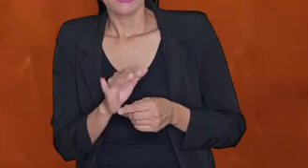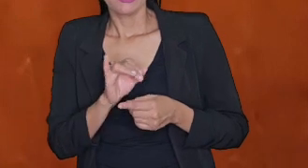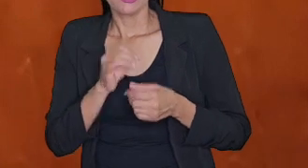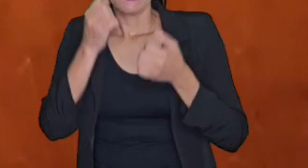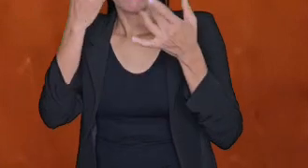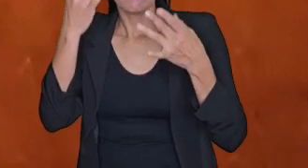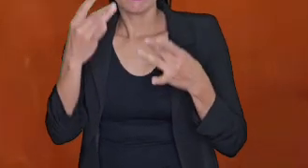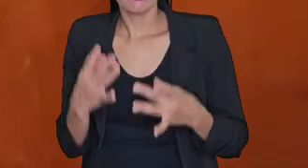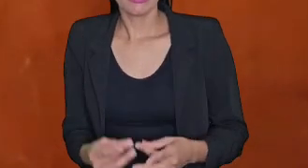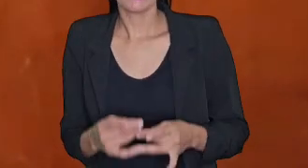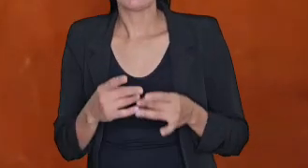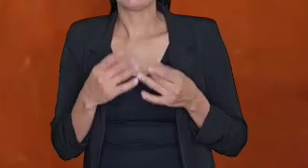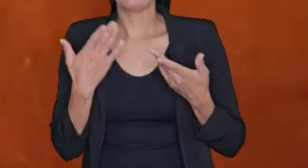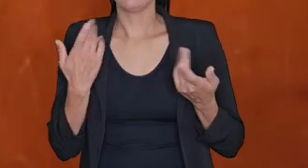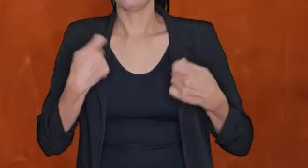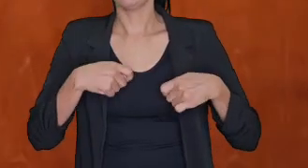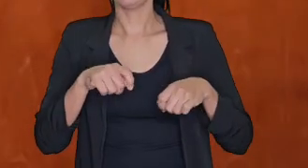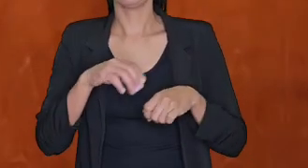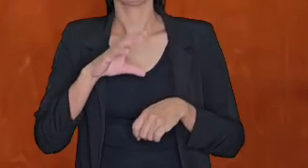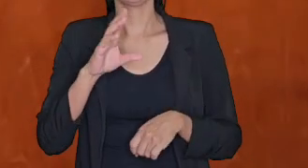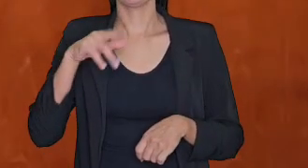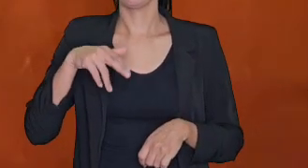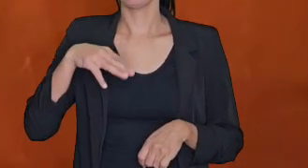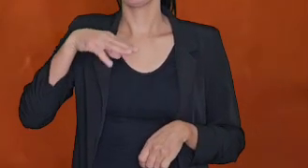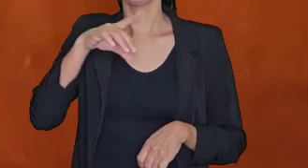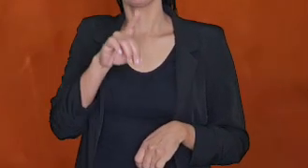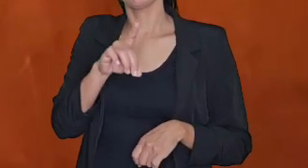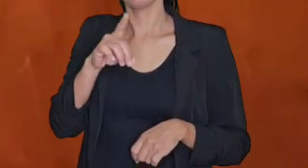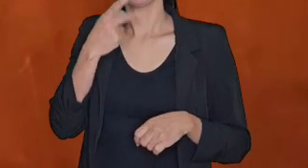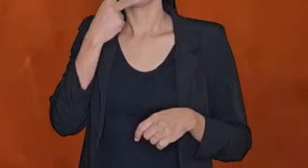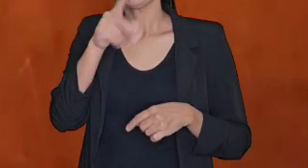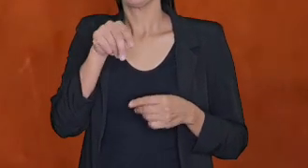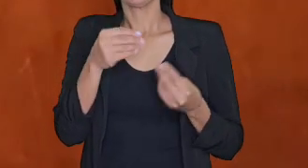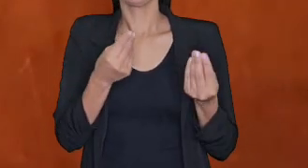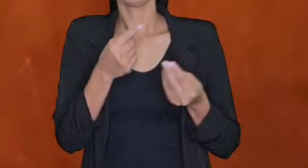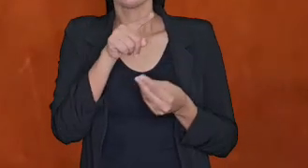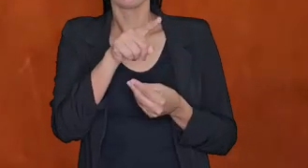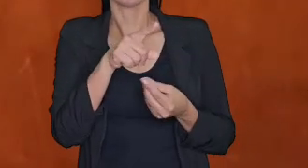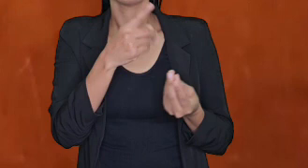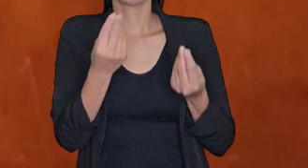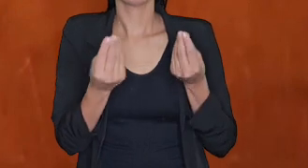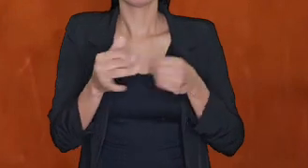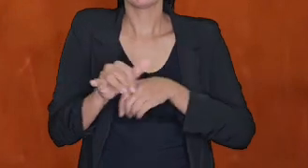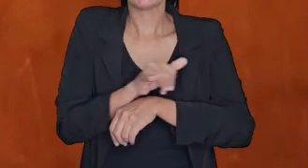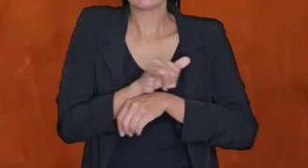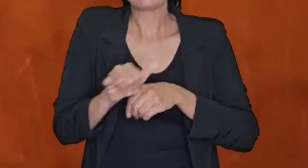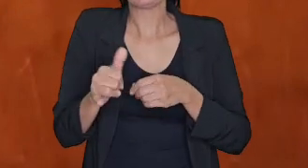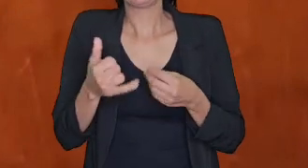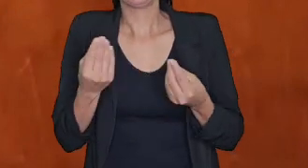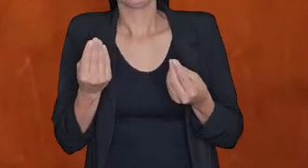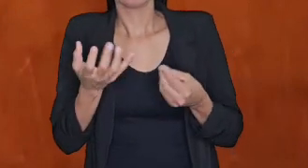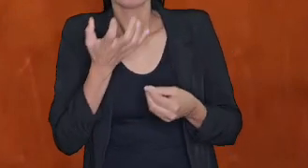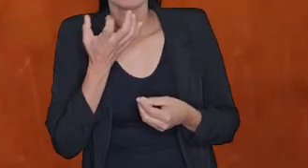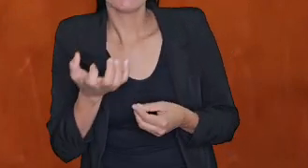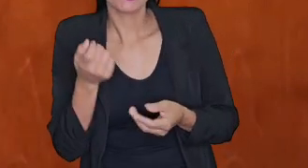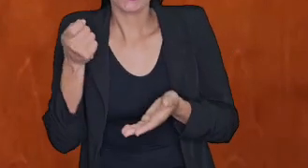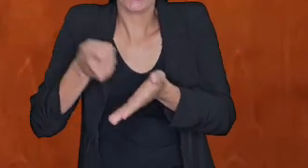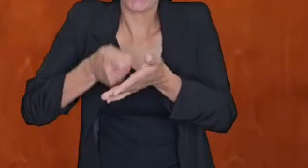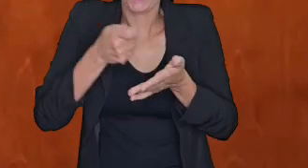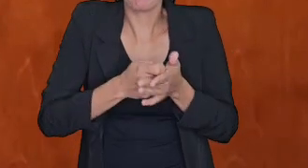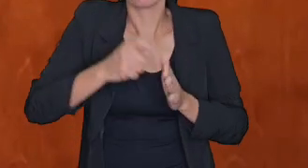a tratar de espraiar para o Brasil essa dispensa de apresentação de CND, dizendo que isso é um